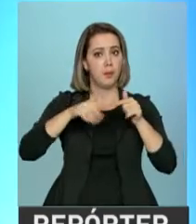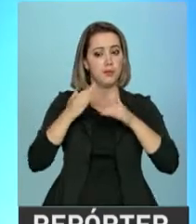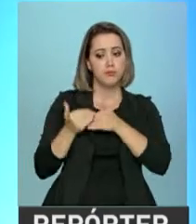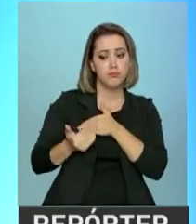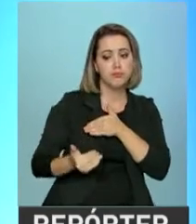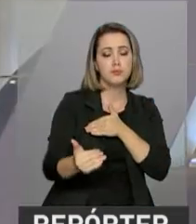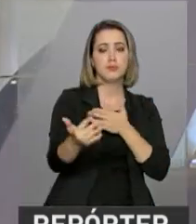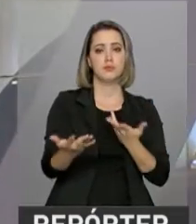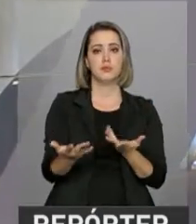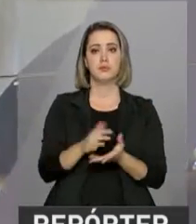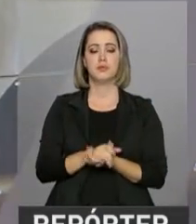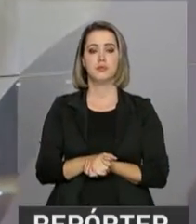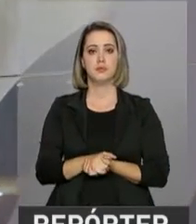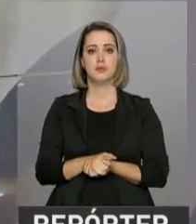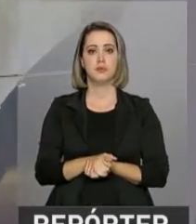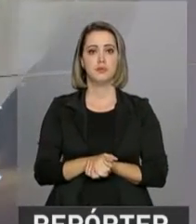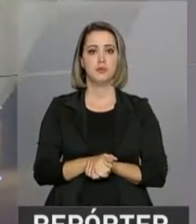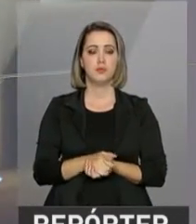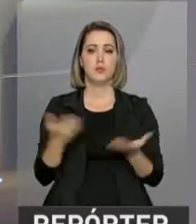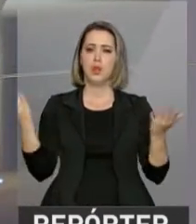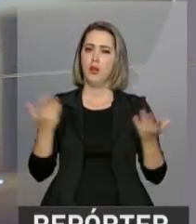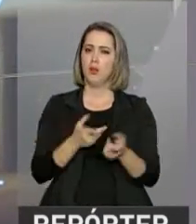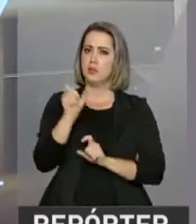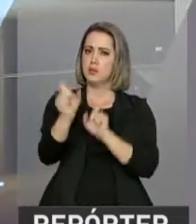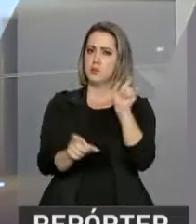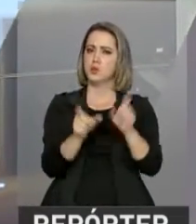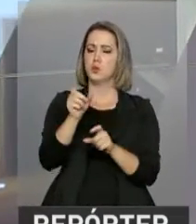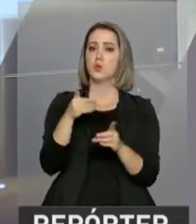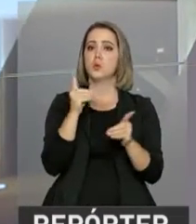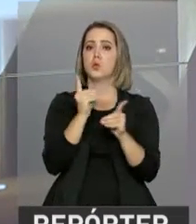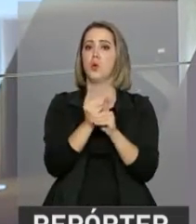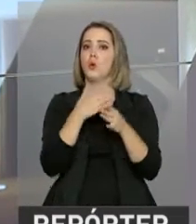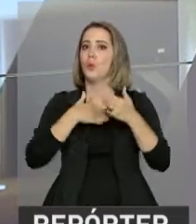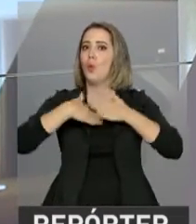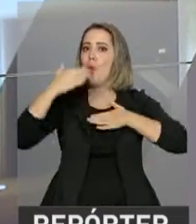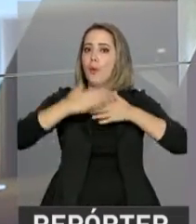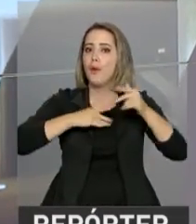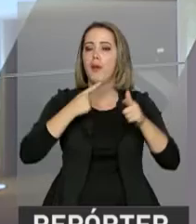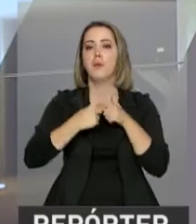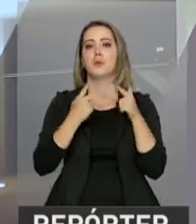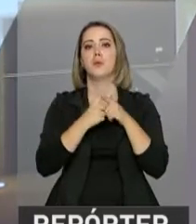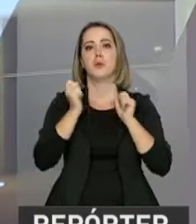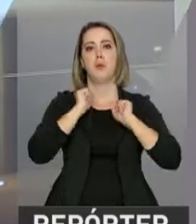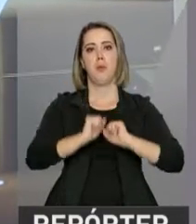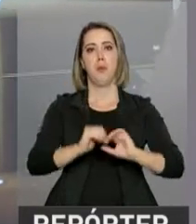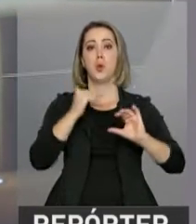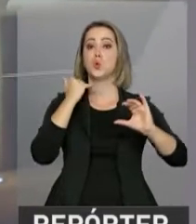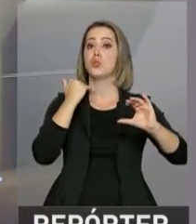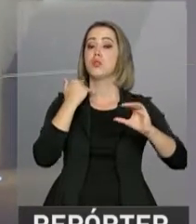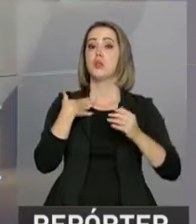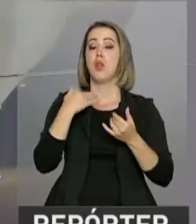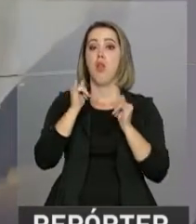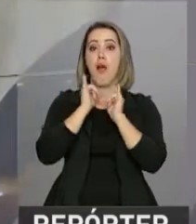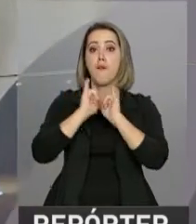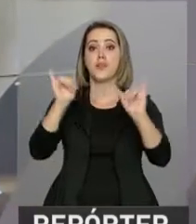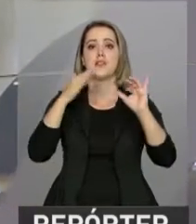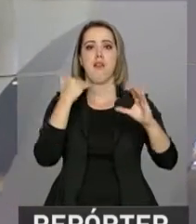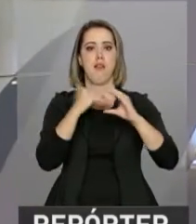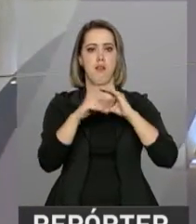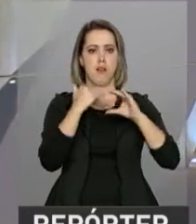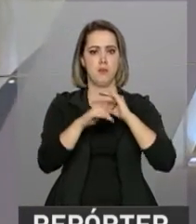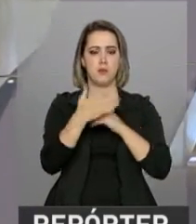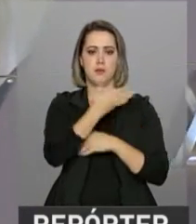longo dos anos. Agora, os consumidores que encontrarem qualquer irregularidade podem enviar a reclamação para o e-mail